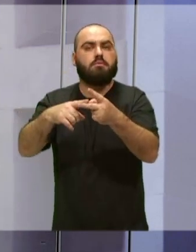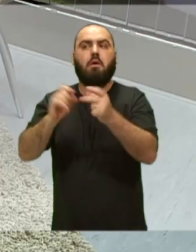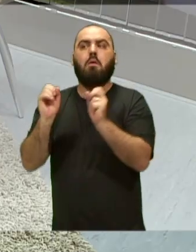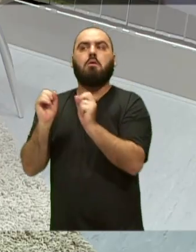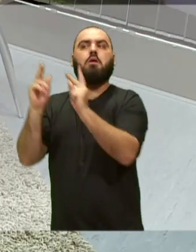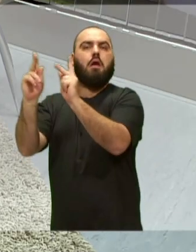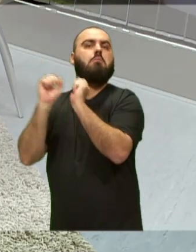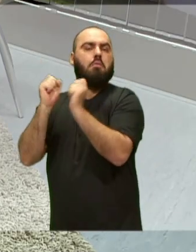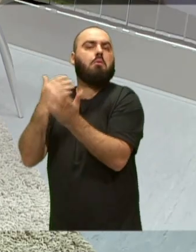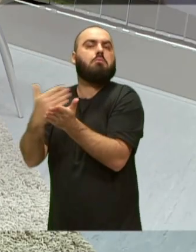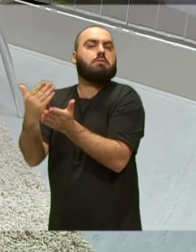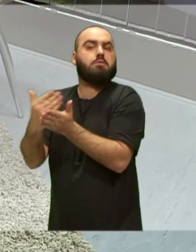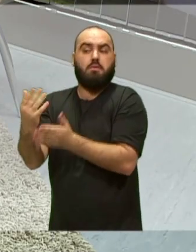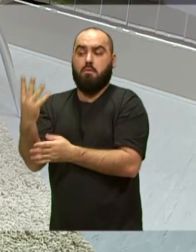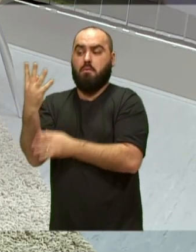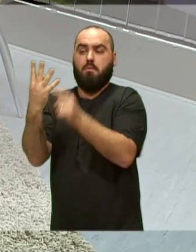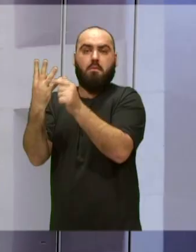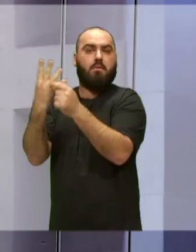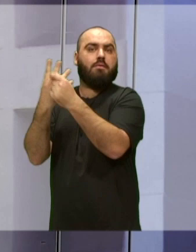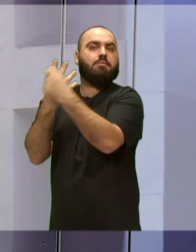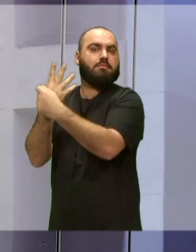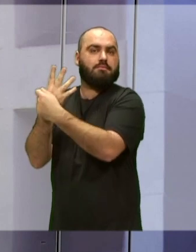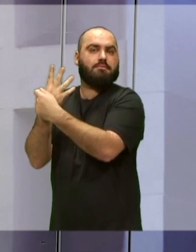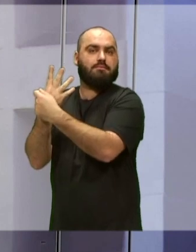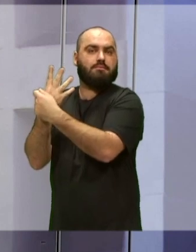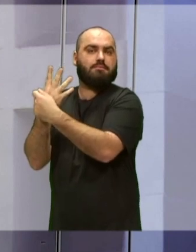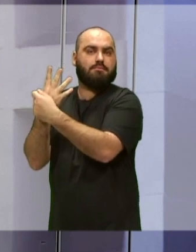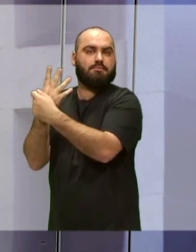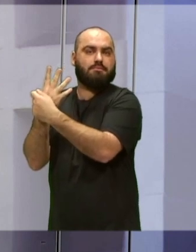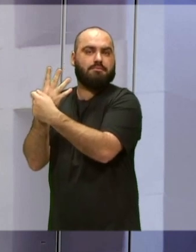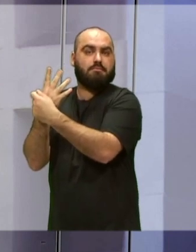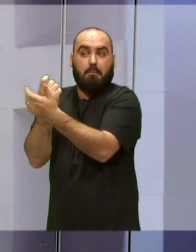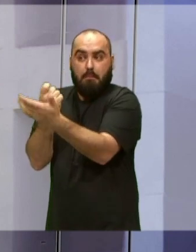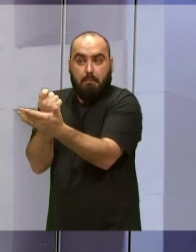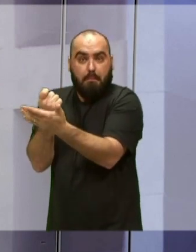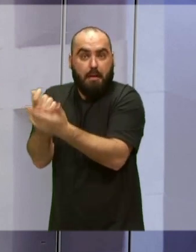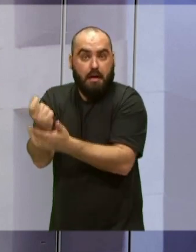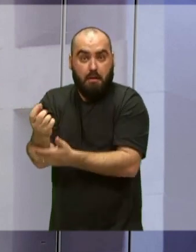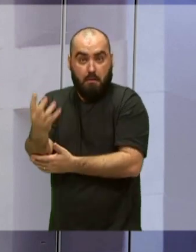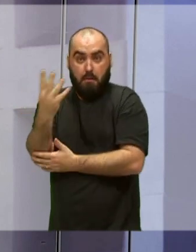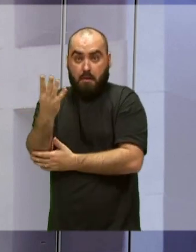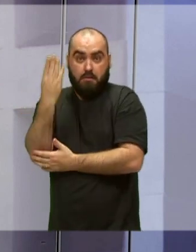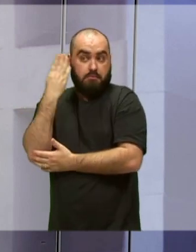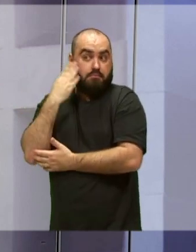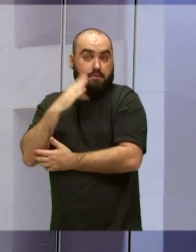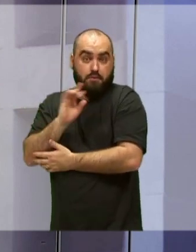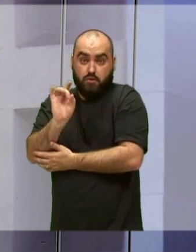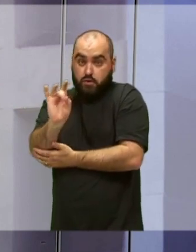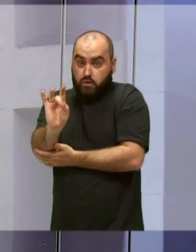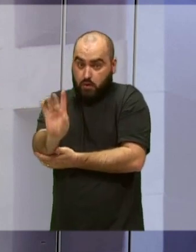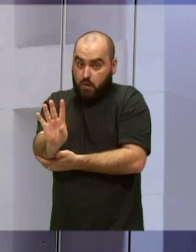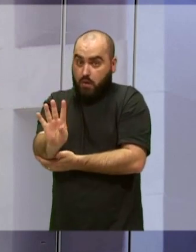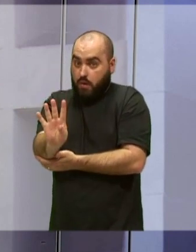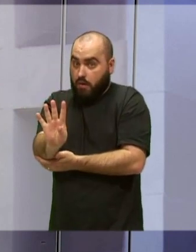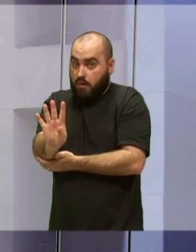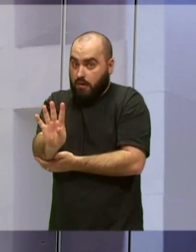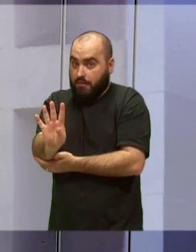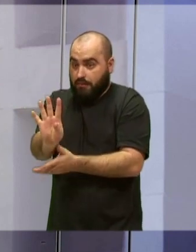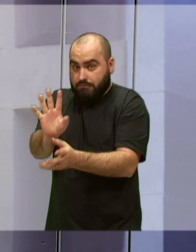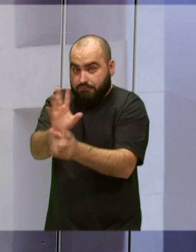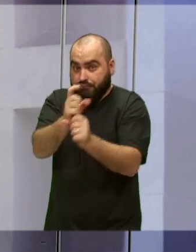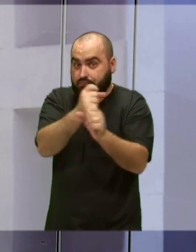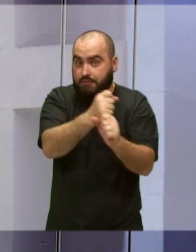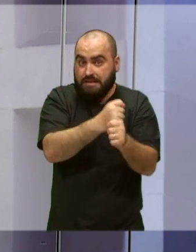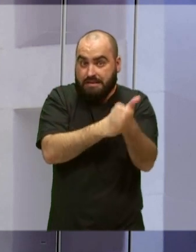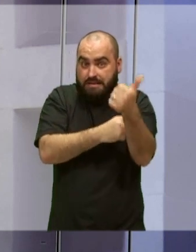operar 4 meses pagando no mínimo 4 4 milhões somente a multa 4 x 4 já dá 16